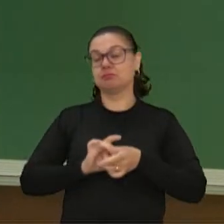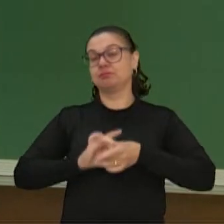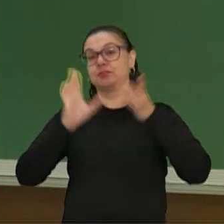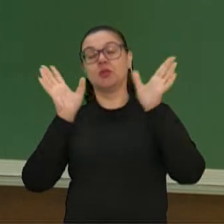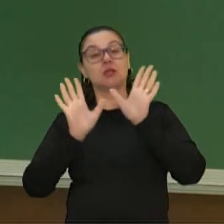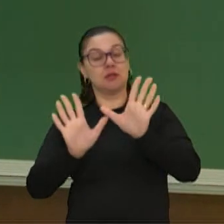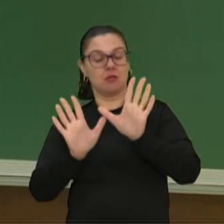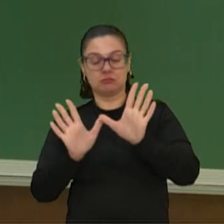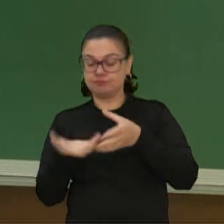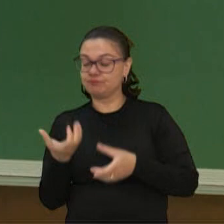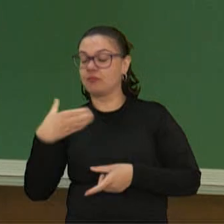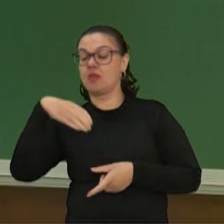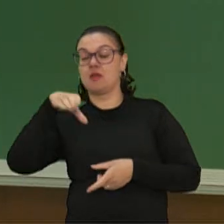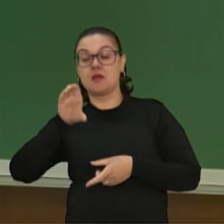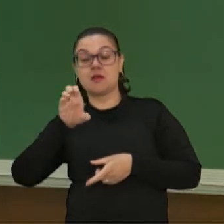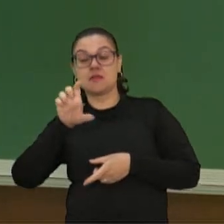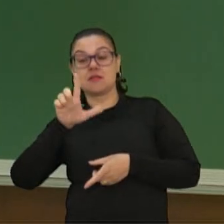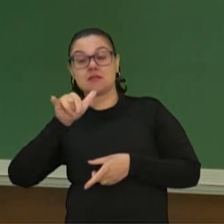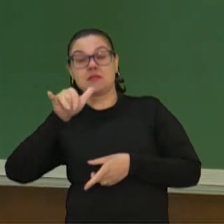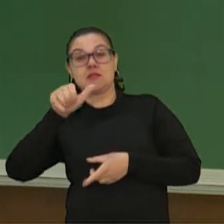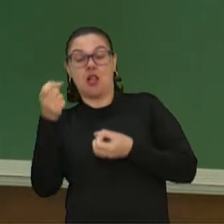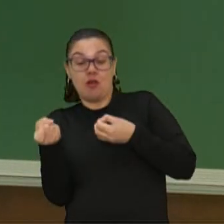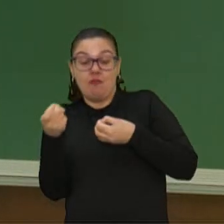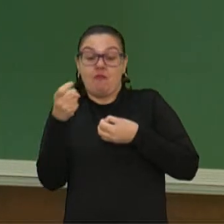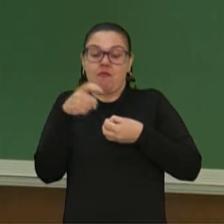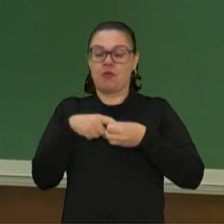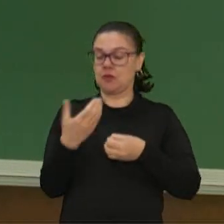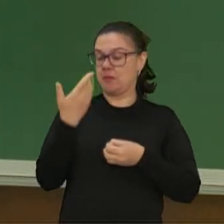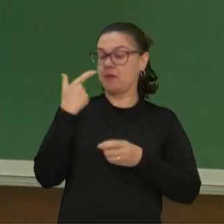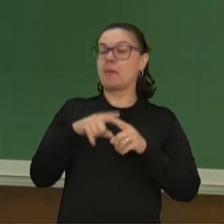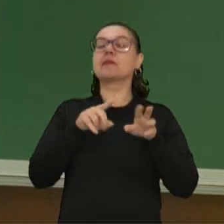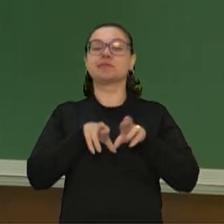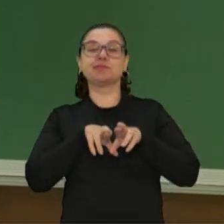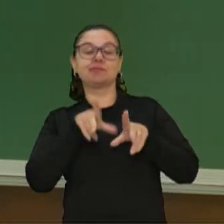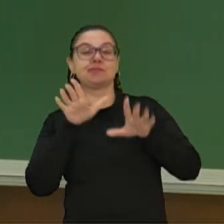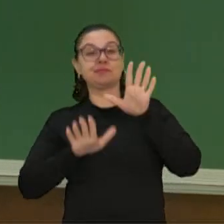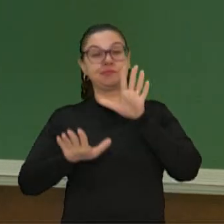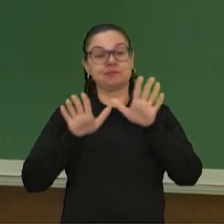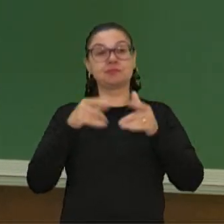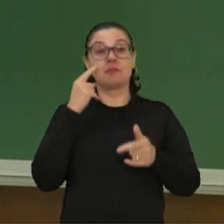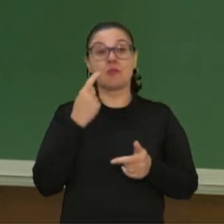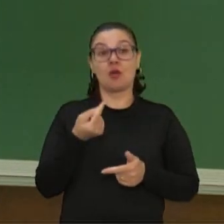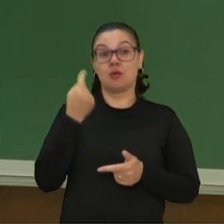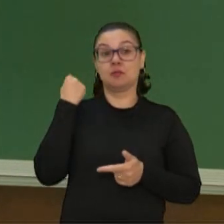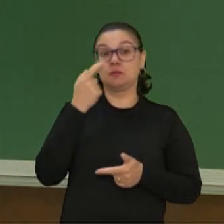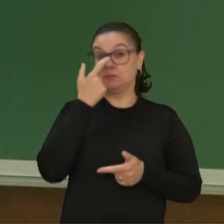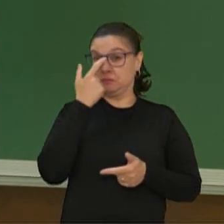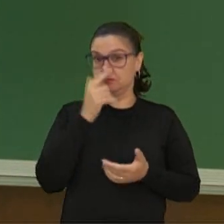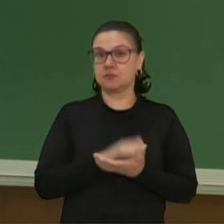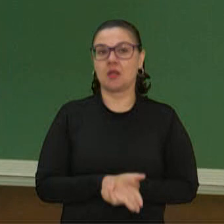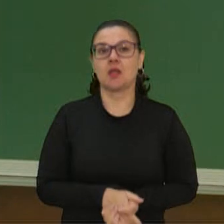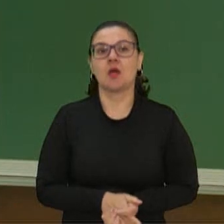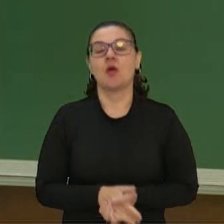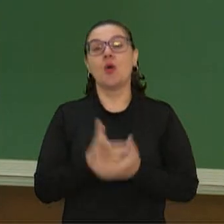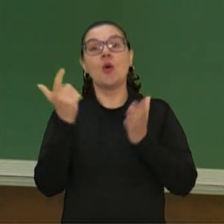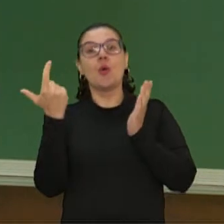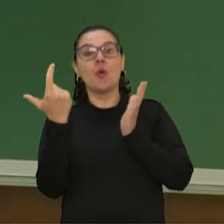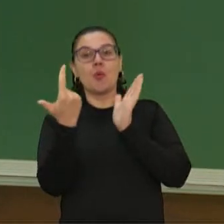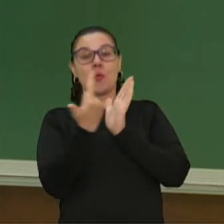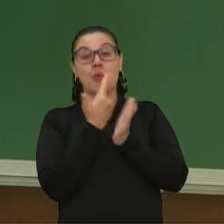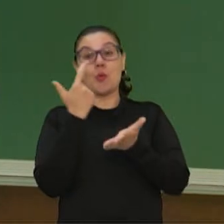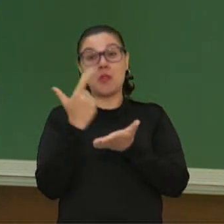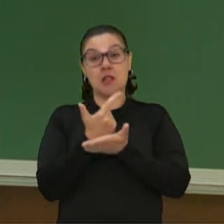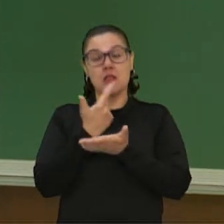Ela retorna às origens, mas faz diferente. Então o volume se organiza em 5 partes,